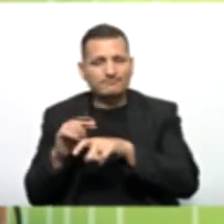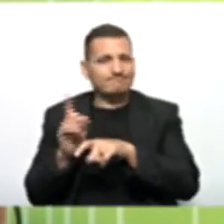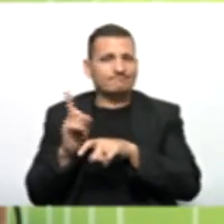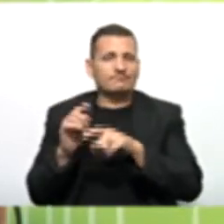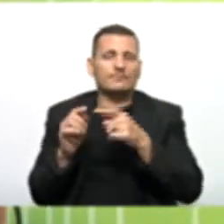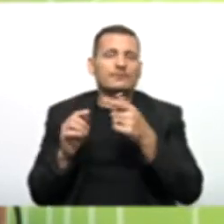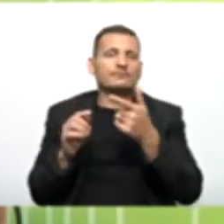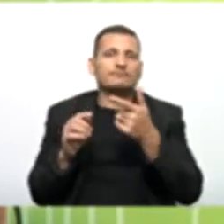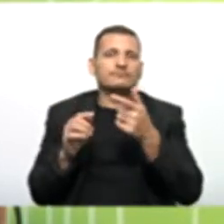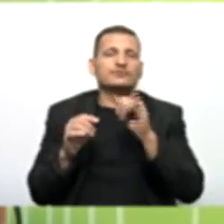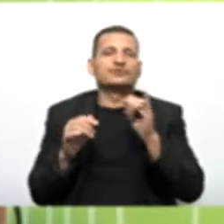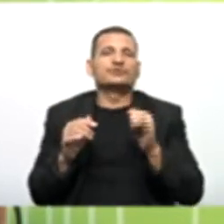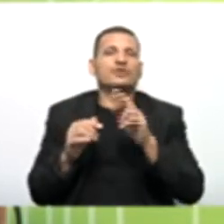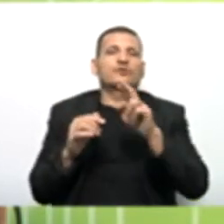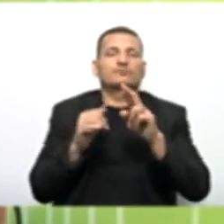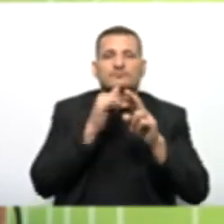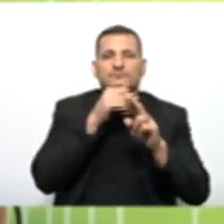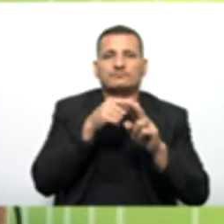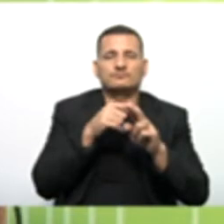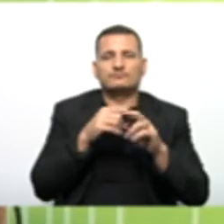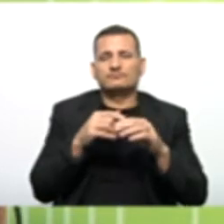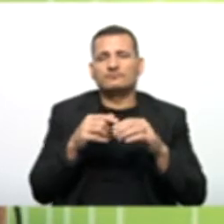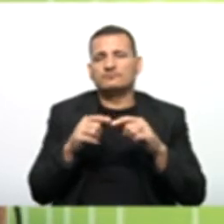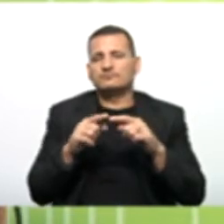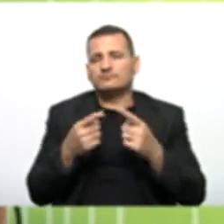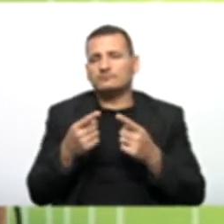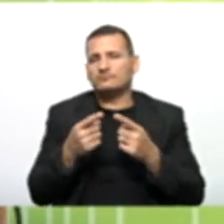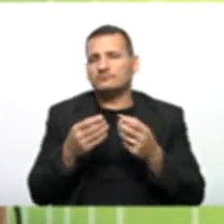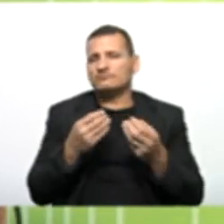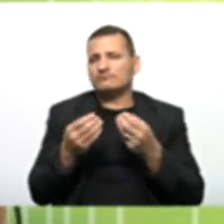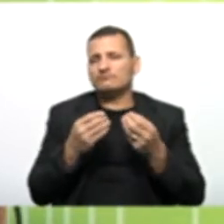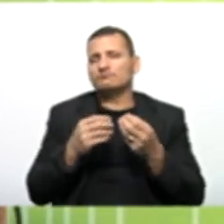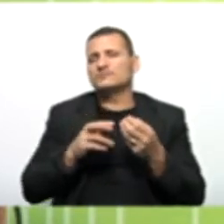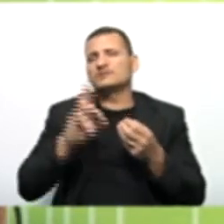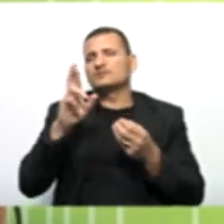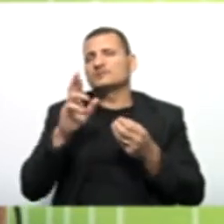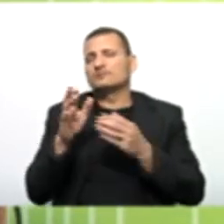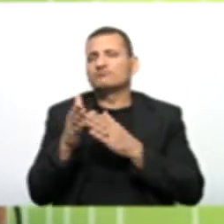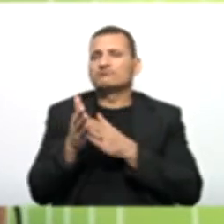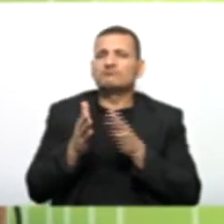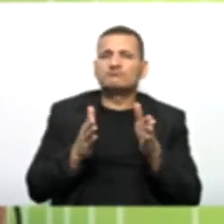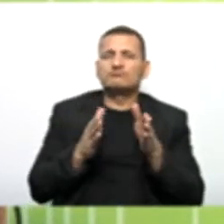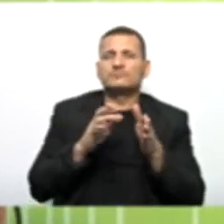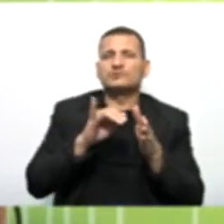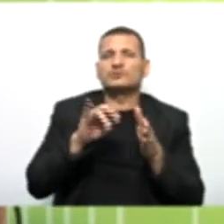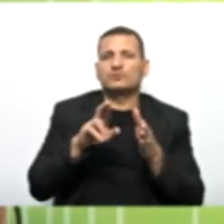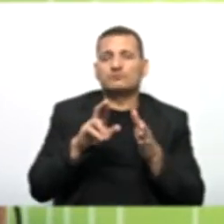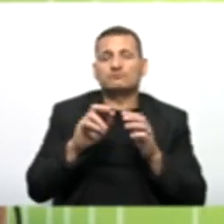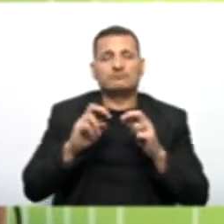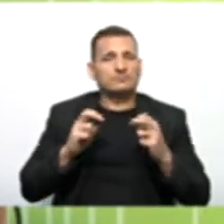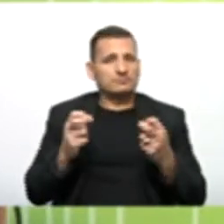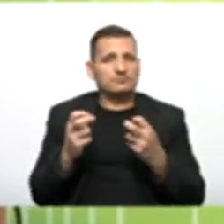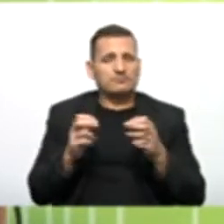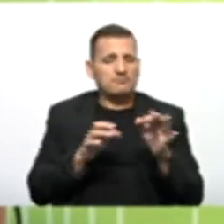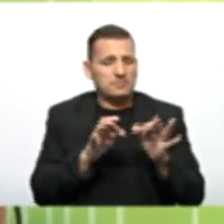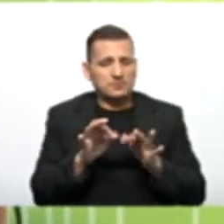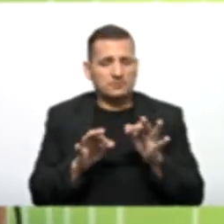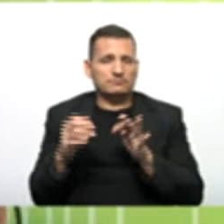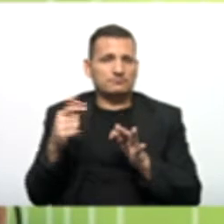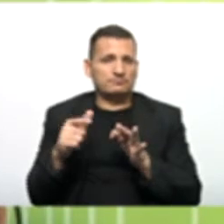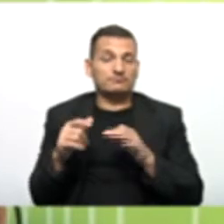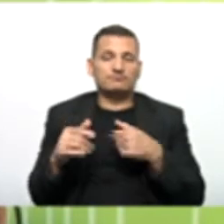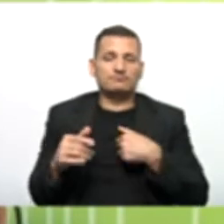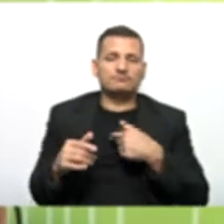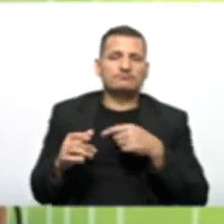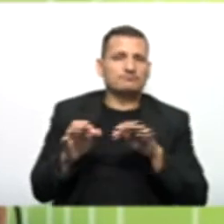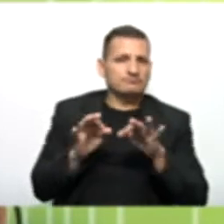em Jaru, por exemplo. Mas como é que a equipe chega nessa decisão de Jaru? Eles vão ter que sentar e replanejar. Dizer, olha, a gente tinha